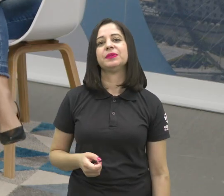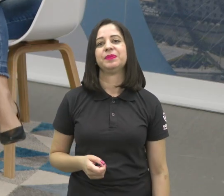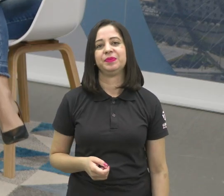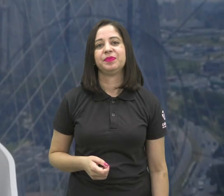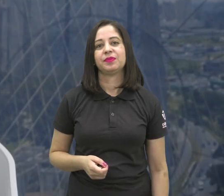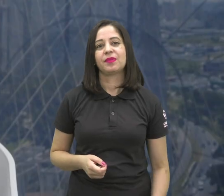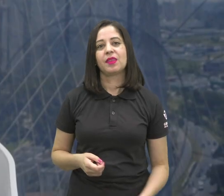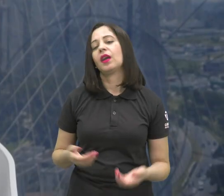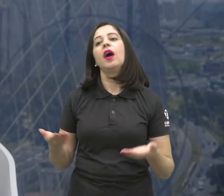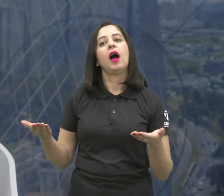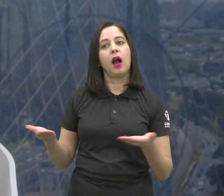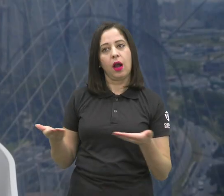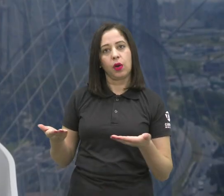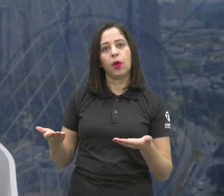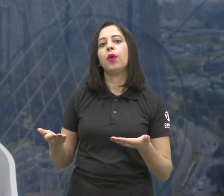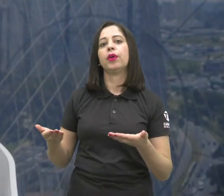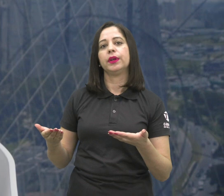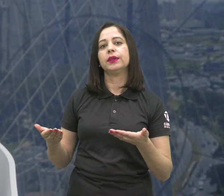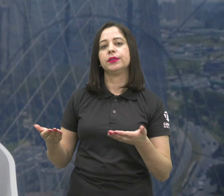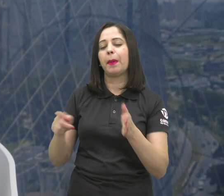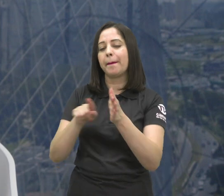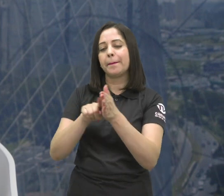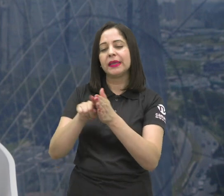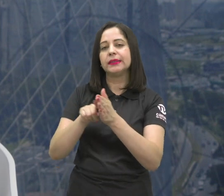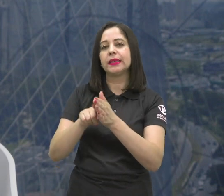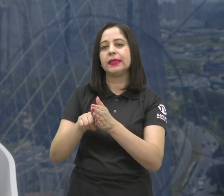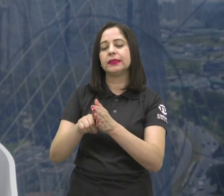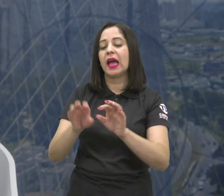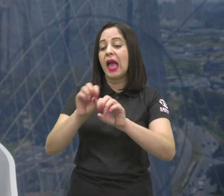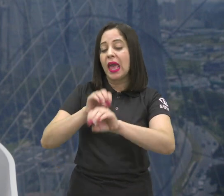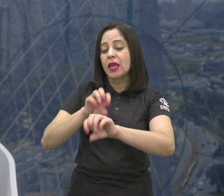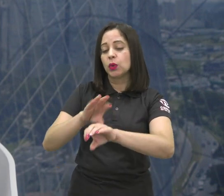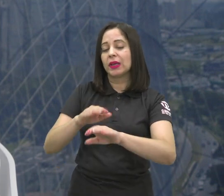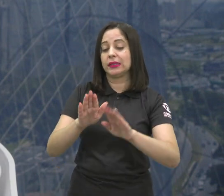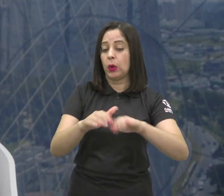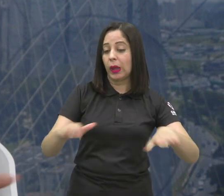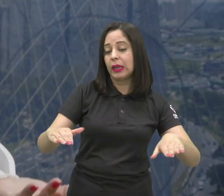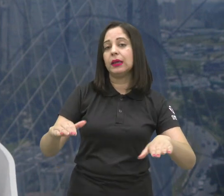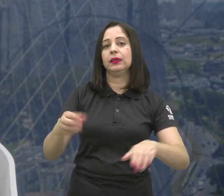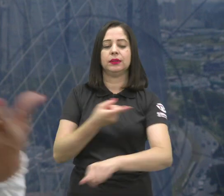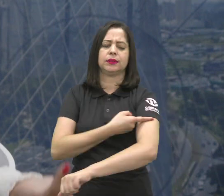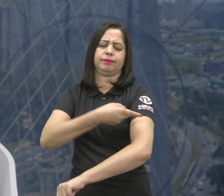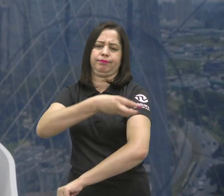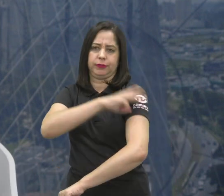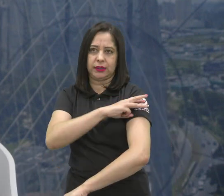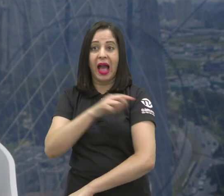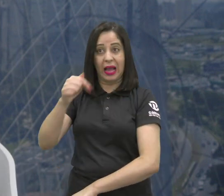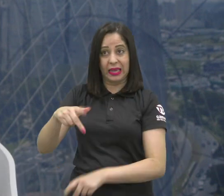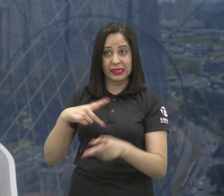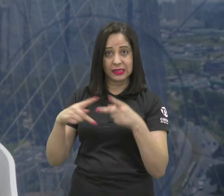nós, né, os índices, né, da educação infantil, do ensino médio, a gente tem, né, aqui no